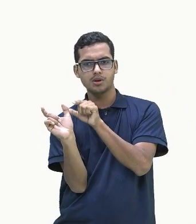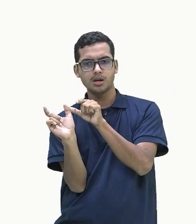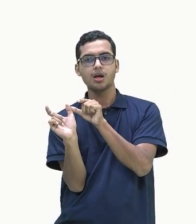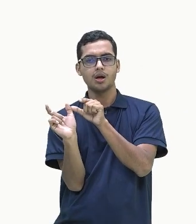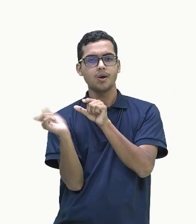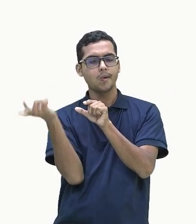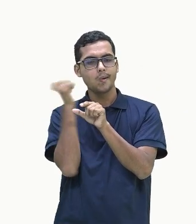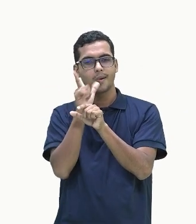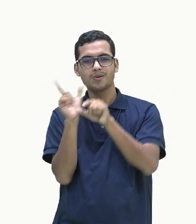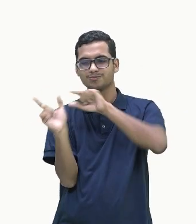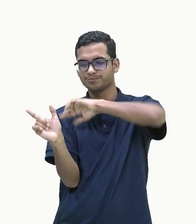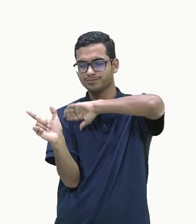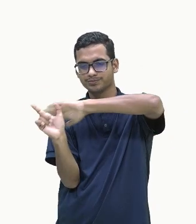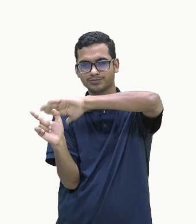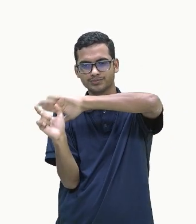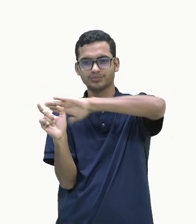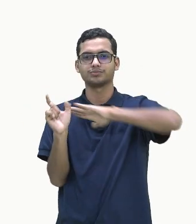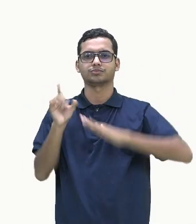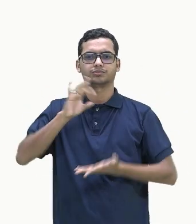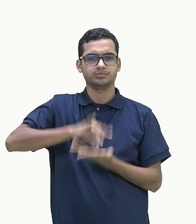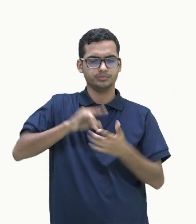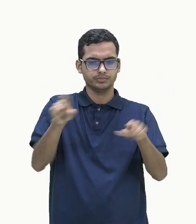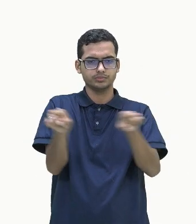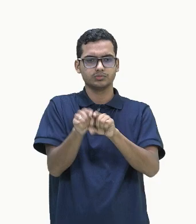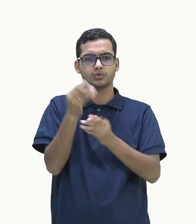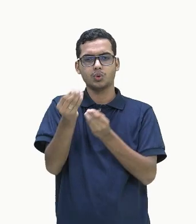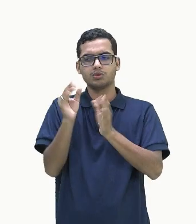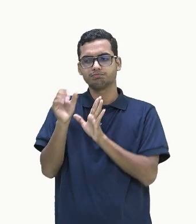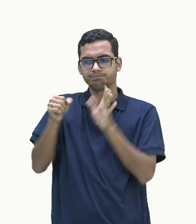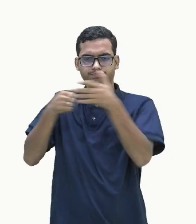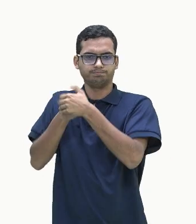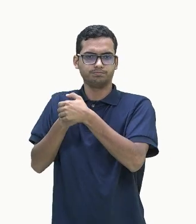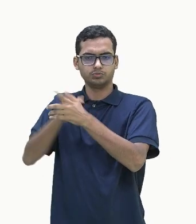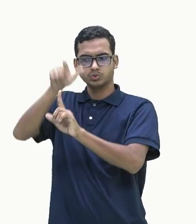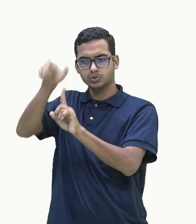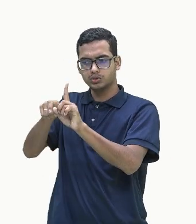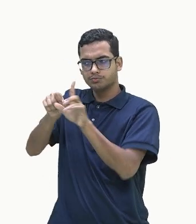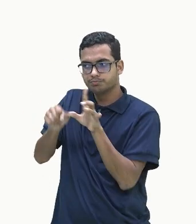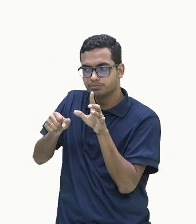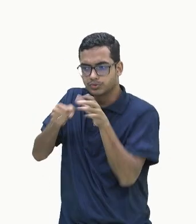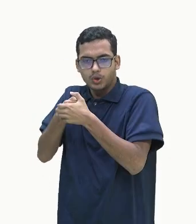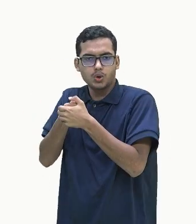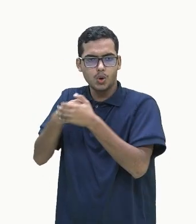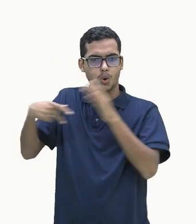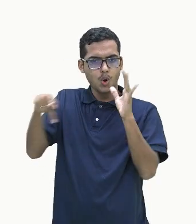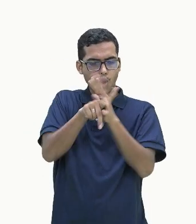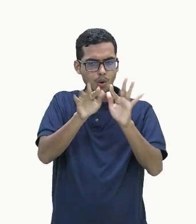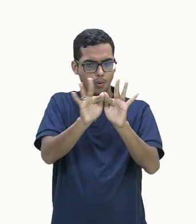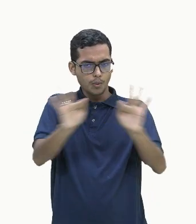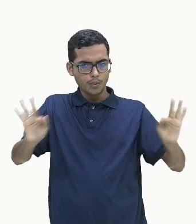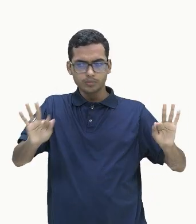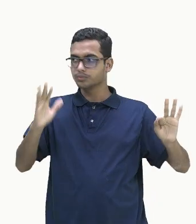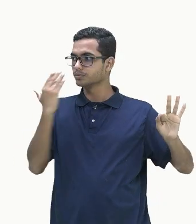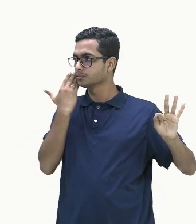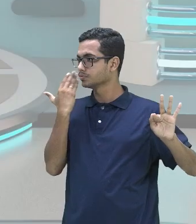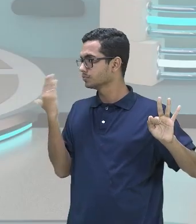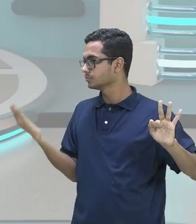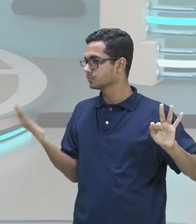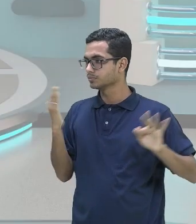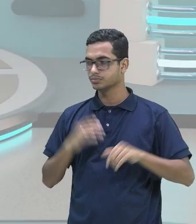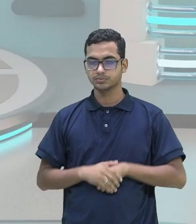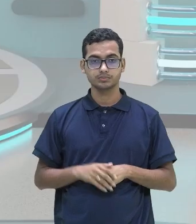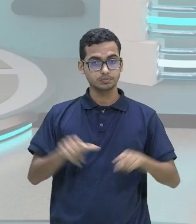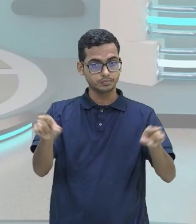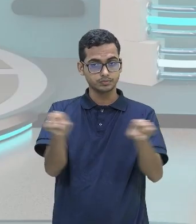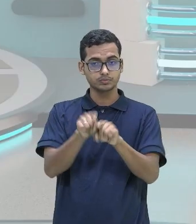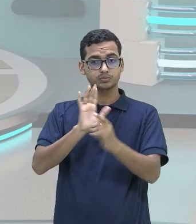consegui identificar. É como se ele estivesse escondidinho aí no meio da minha oração. E este